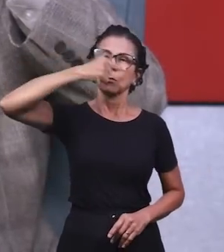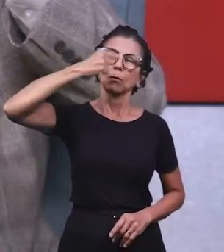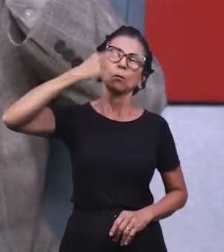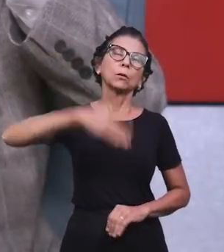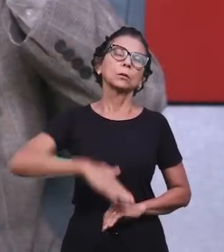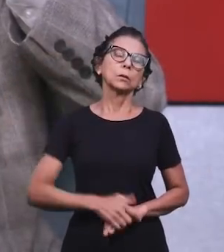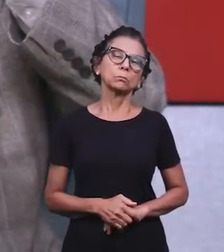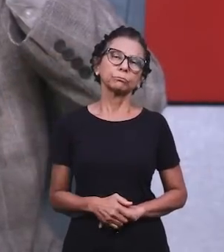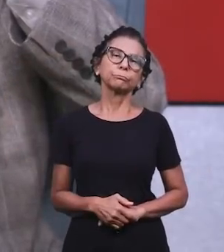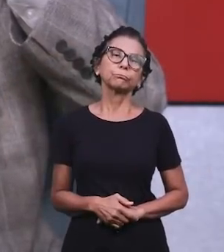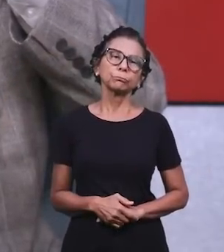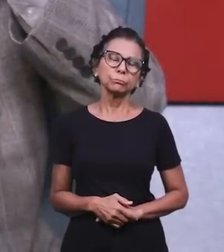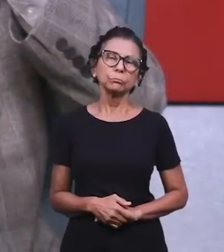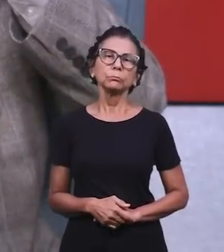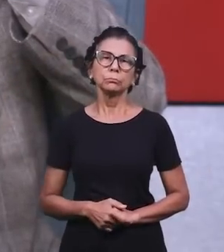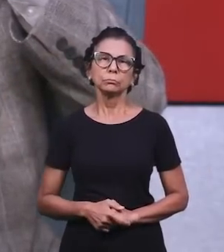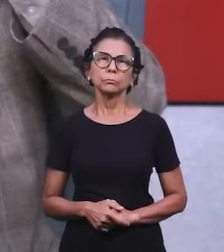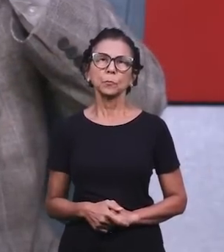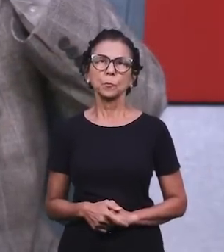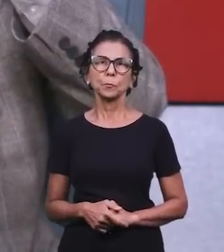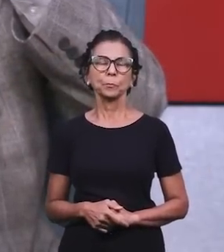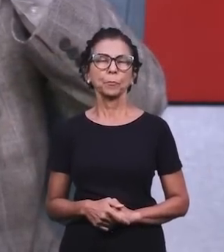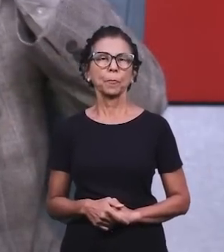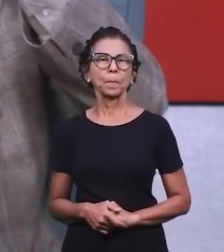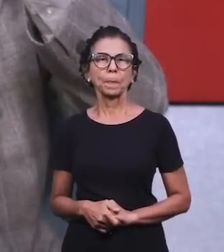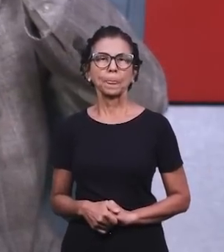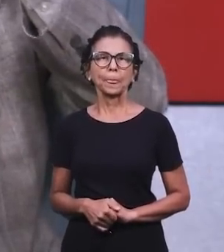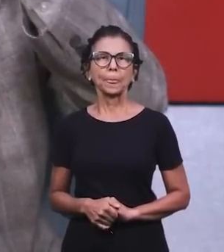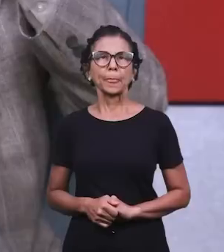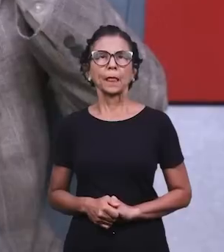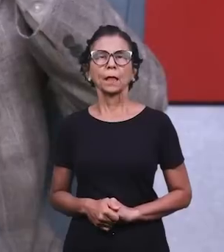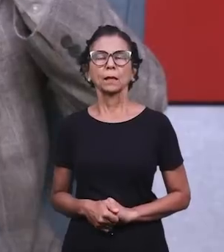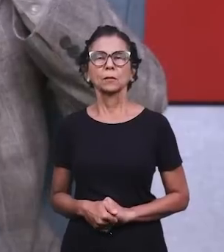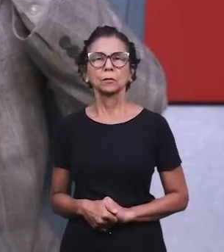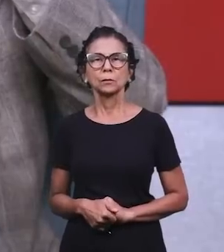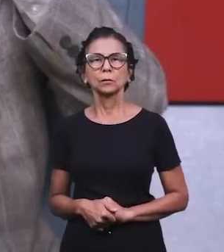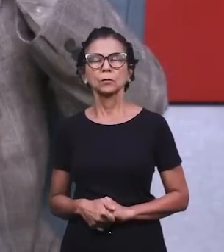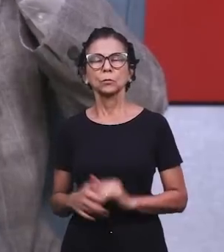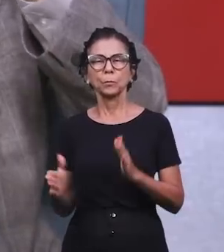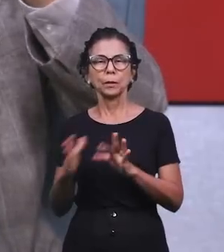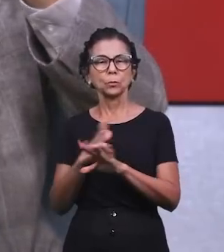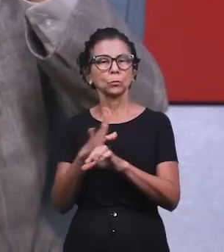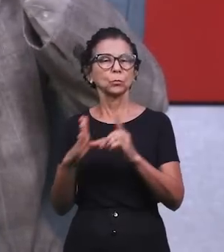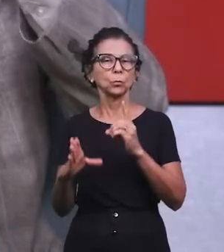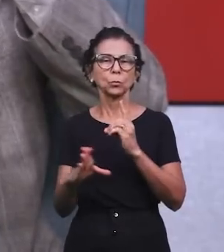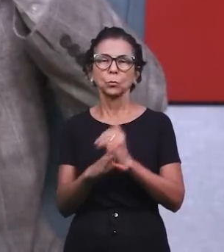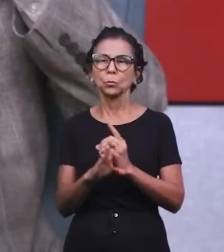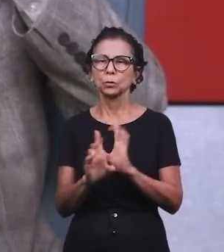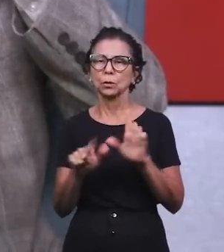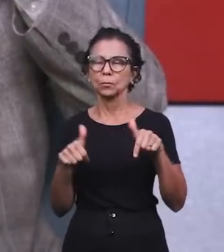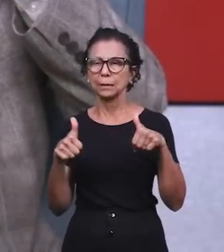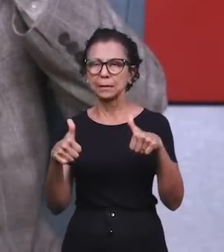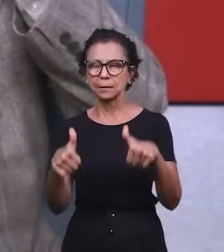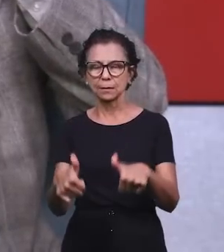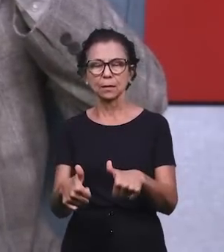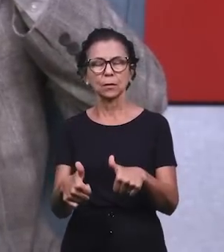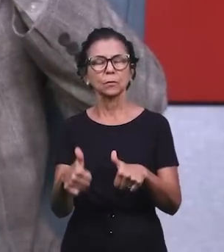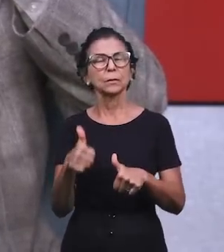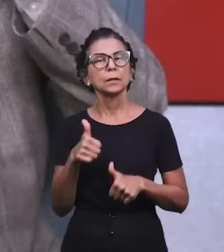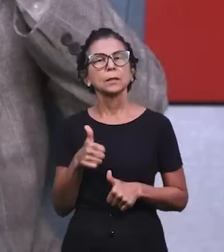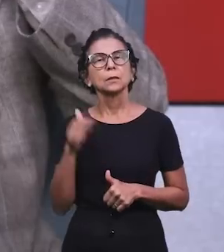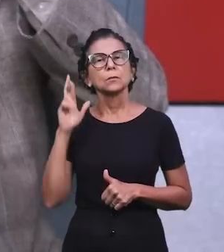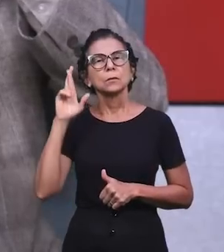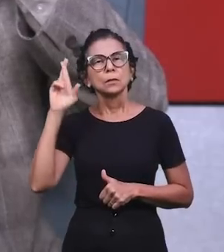Senhor na vida da igreja, a ministração no culto. Isso é muito importante e essa é a experiência que nós temos